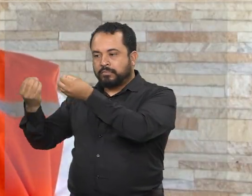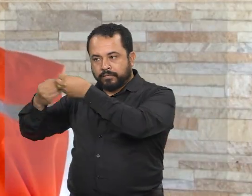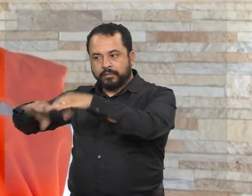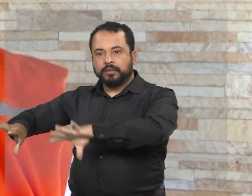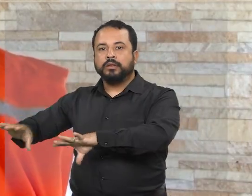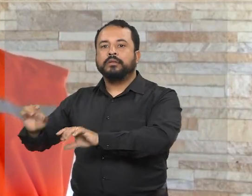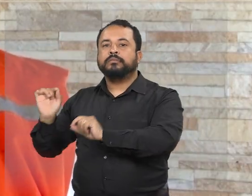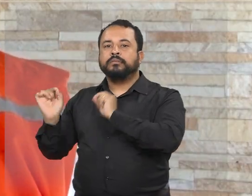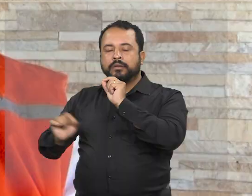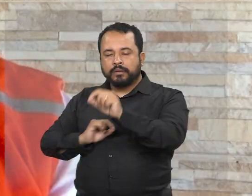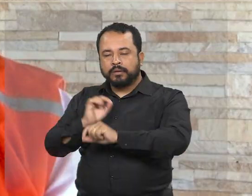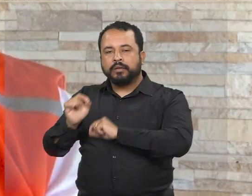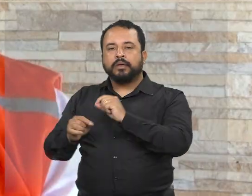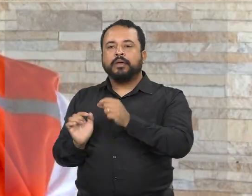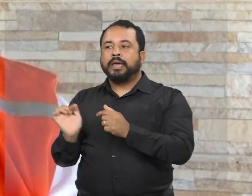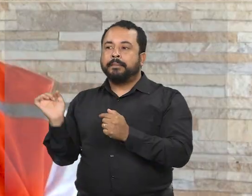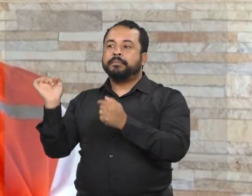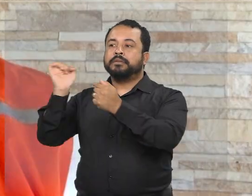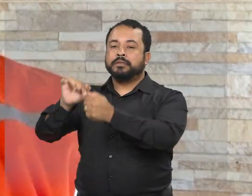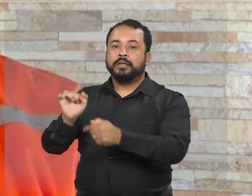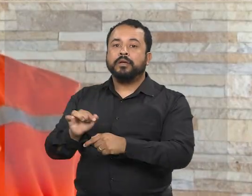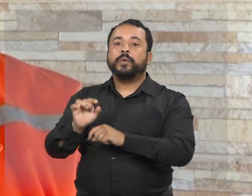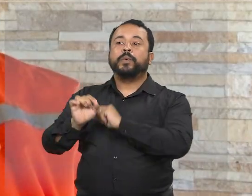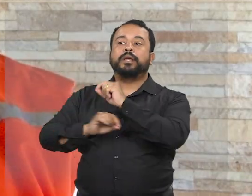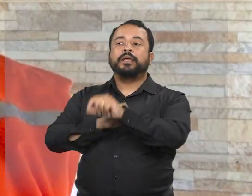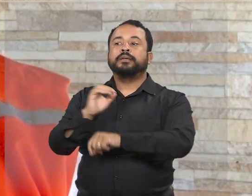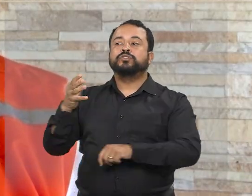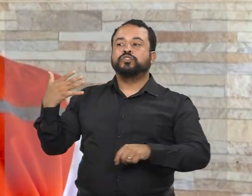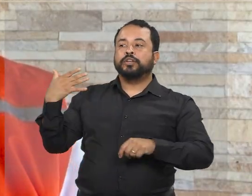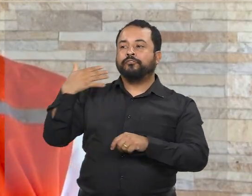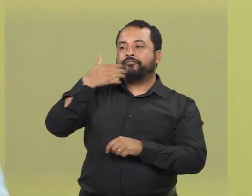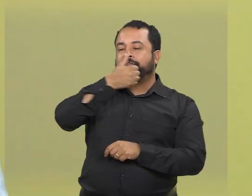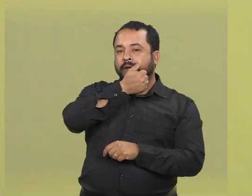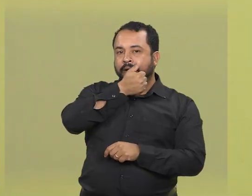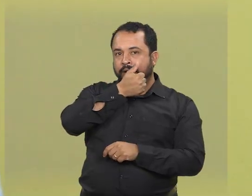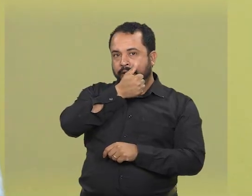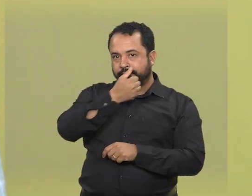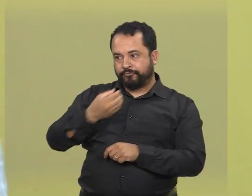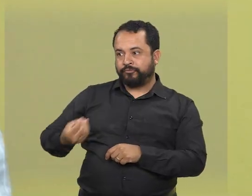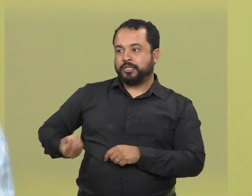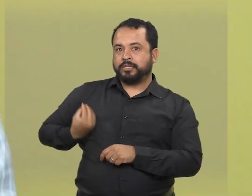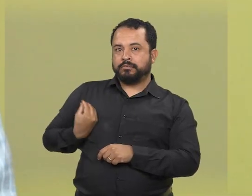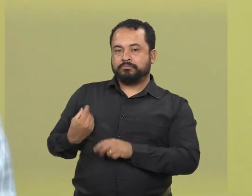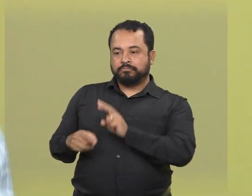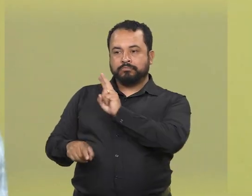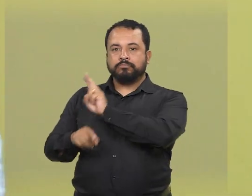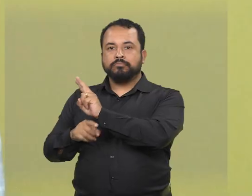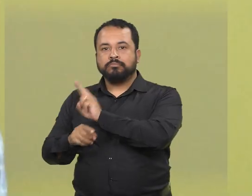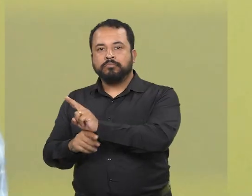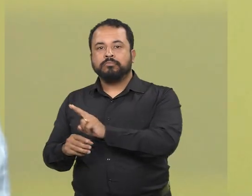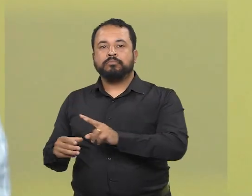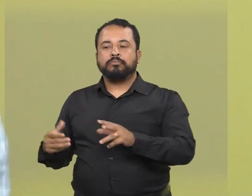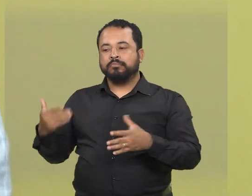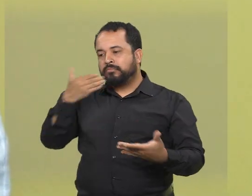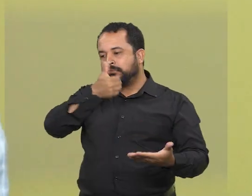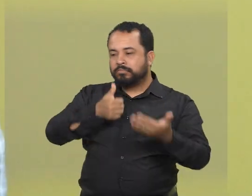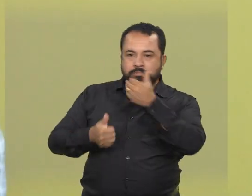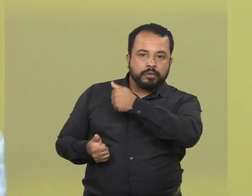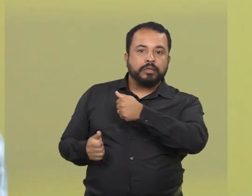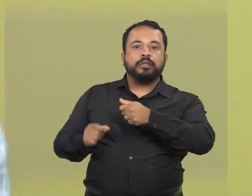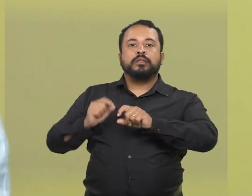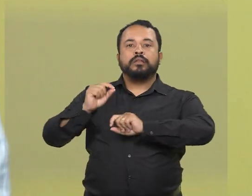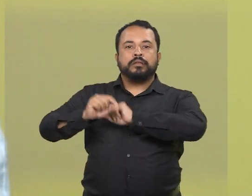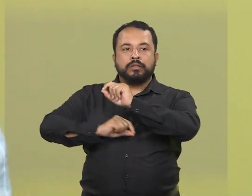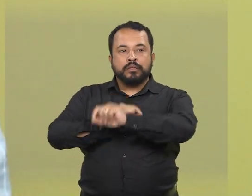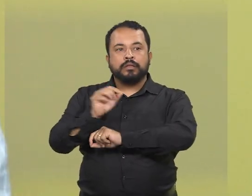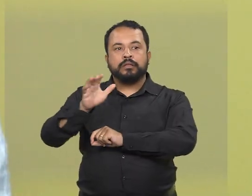também afetada, para alcançar o objetivo maior da Defesa Civil, que é salvaguardar vidas. Um primeiro desafio inicial foi fazer a empresa reconhecer, a